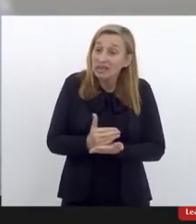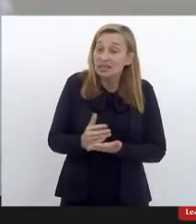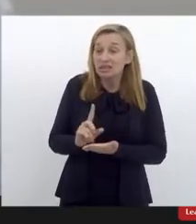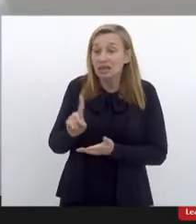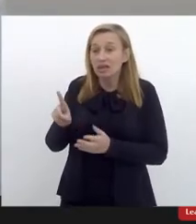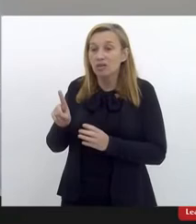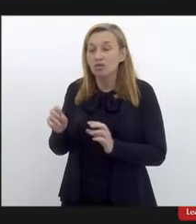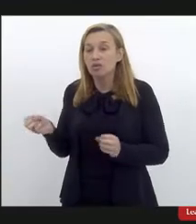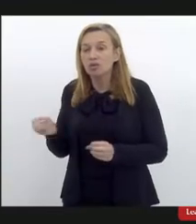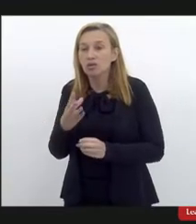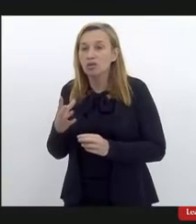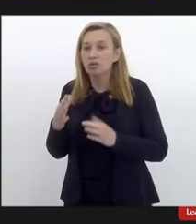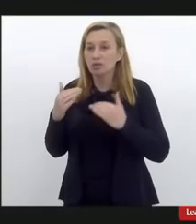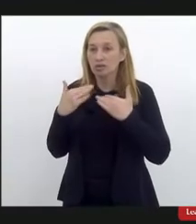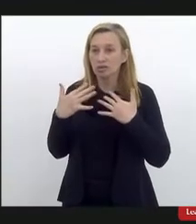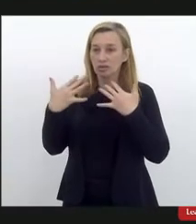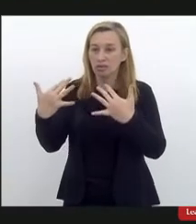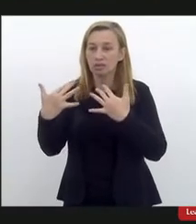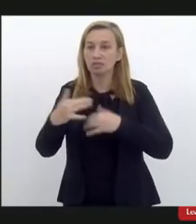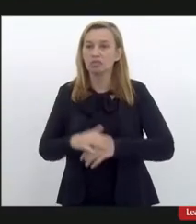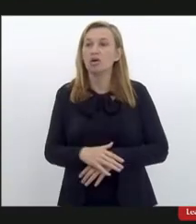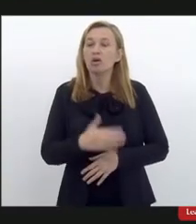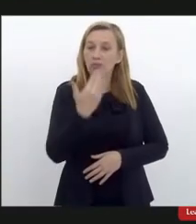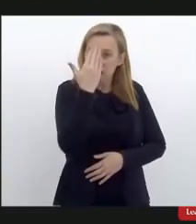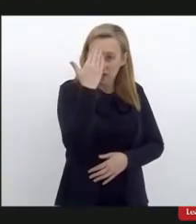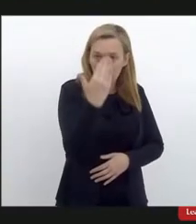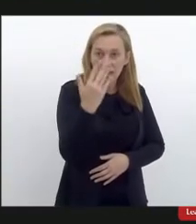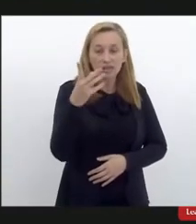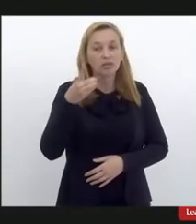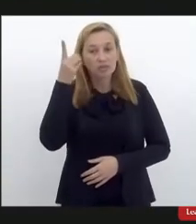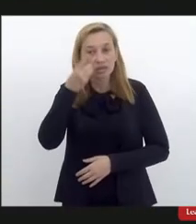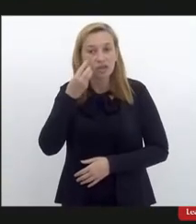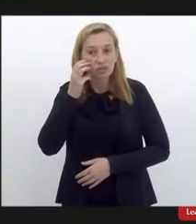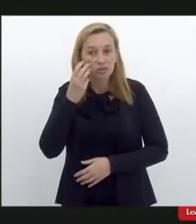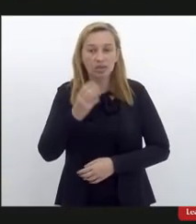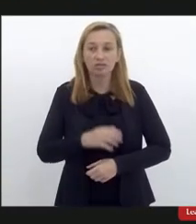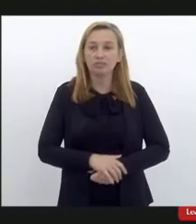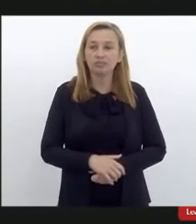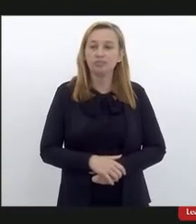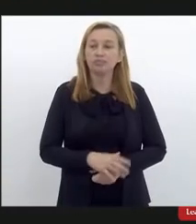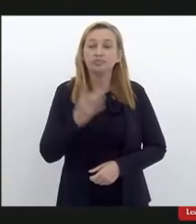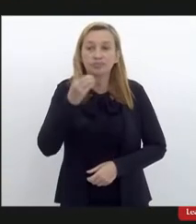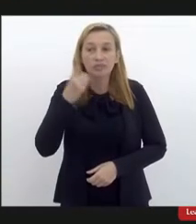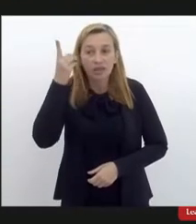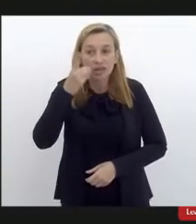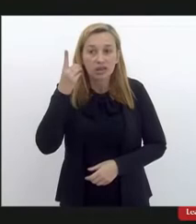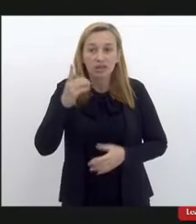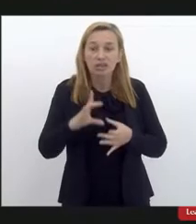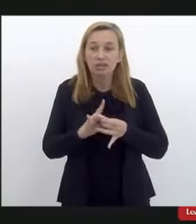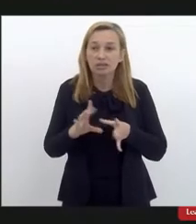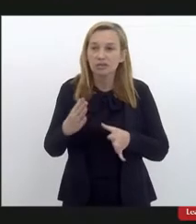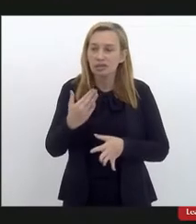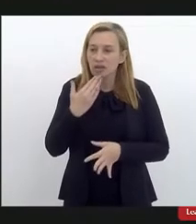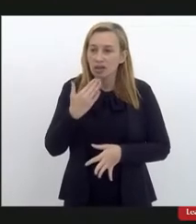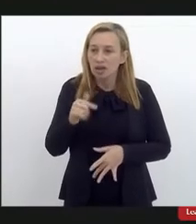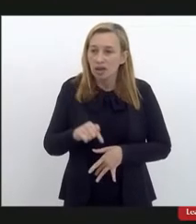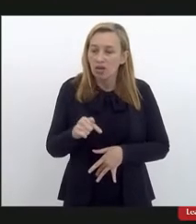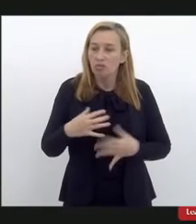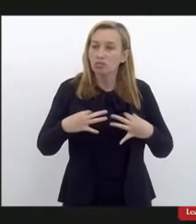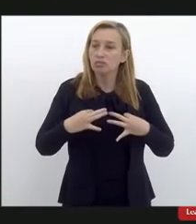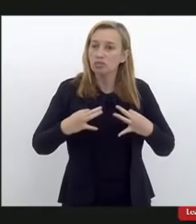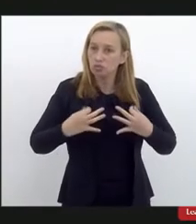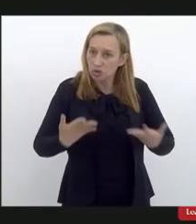lá. Obrigado, deputado Valdec. A gente está com deputado, calendário. Deputado, se me permite, eu estou aqui à